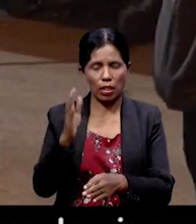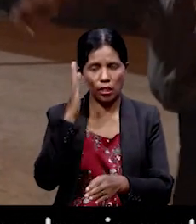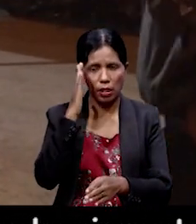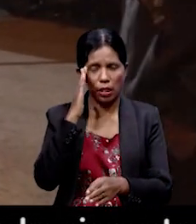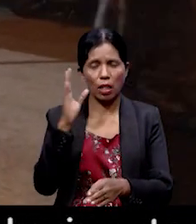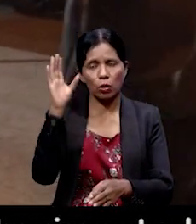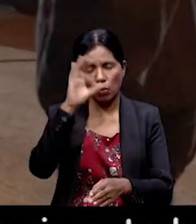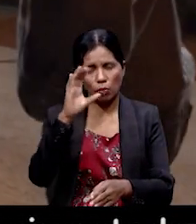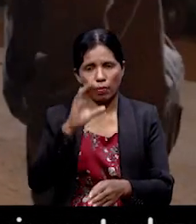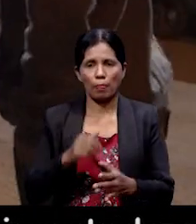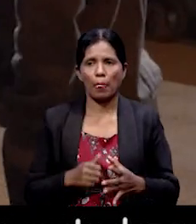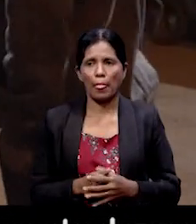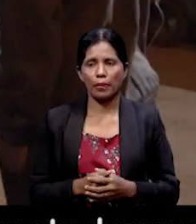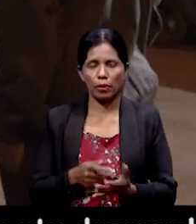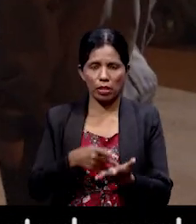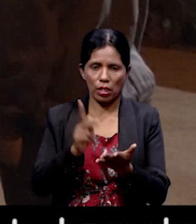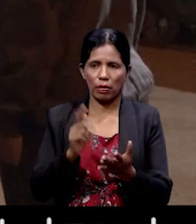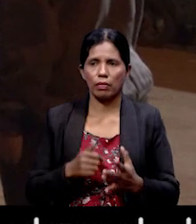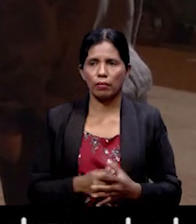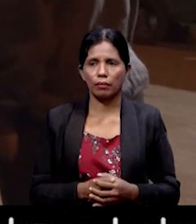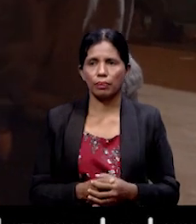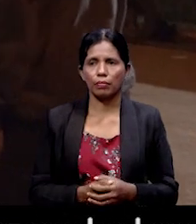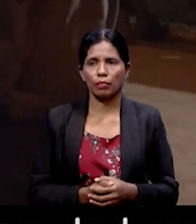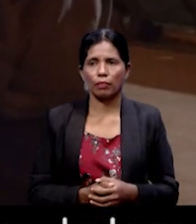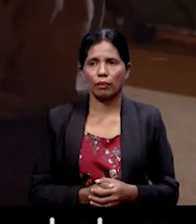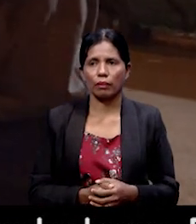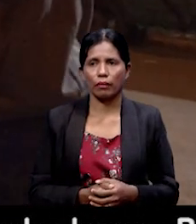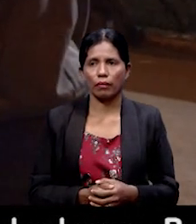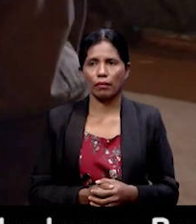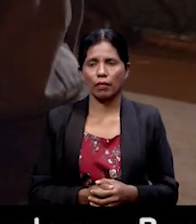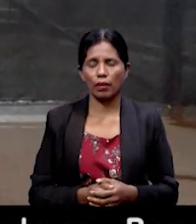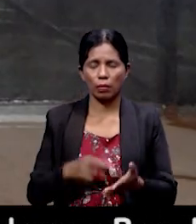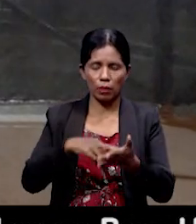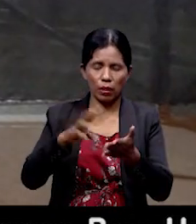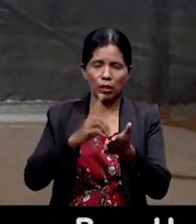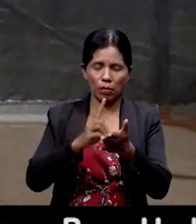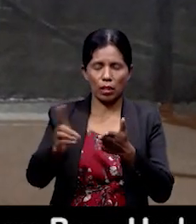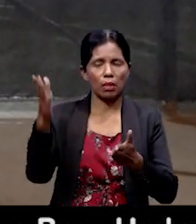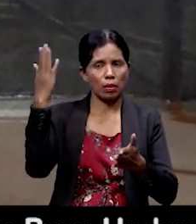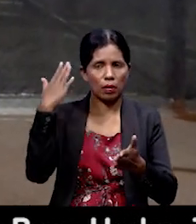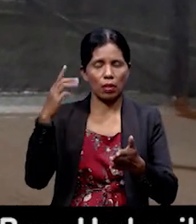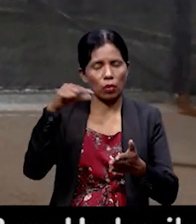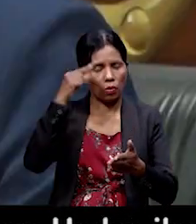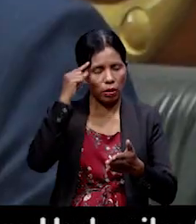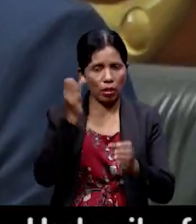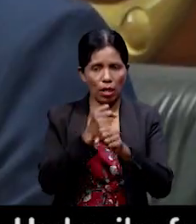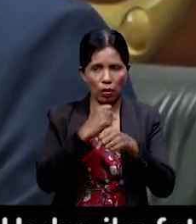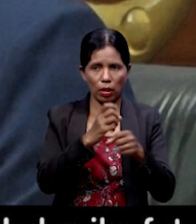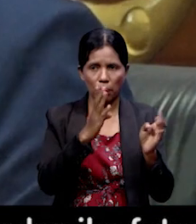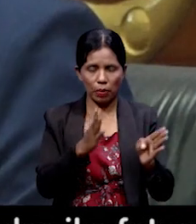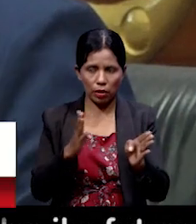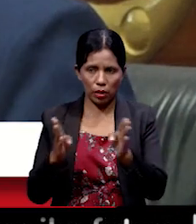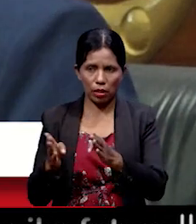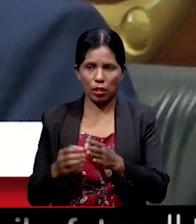pagamento. Foi uma promulgada dadão e a semana já bakoto e horas ne governo halala processo